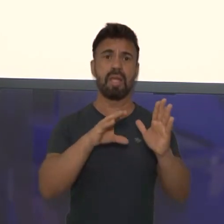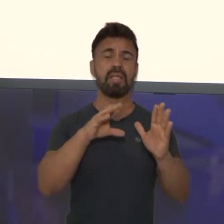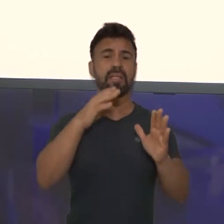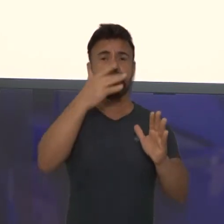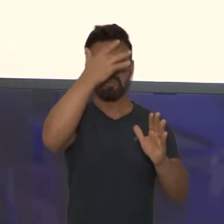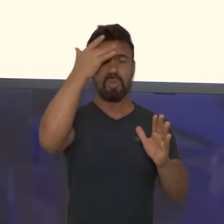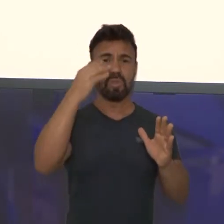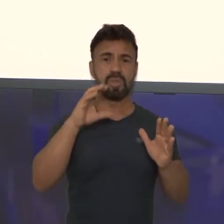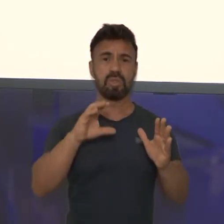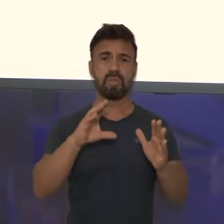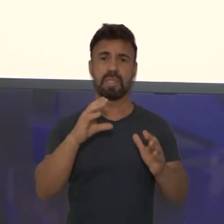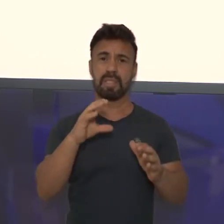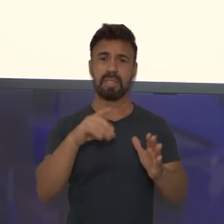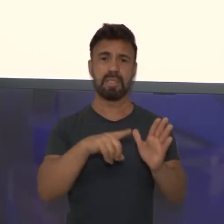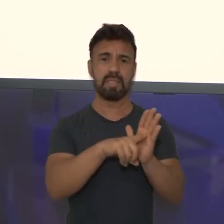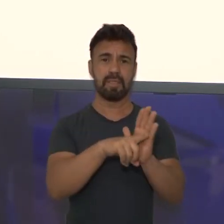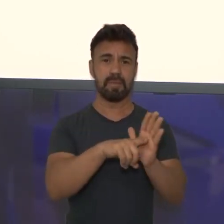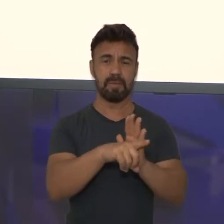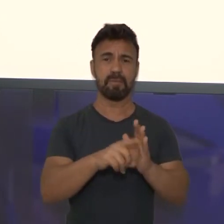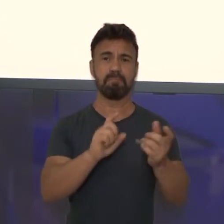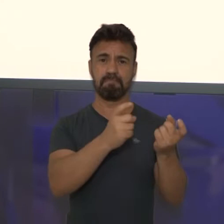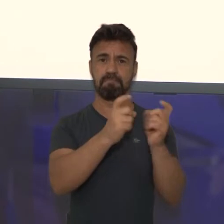sobre isso. Tá?